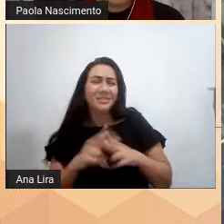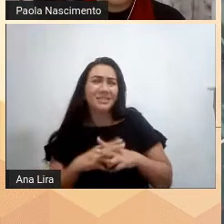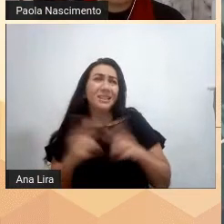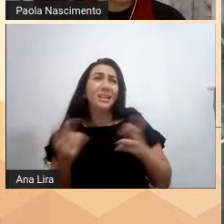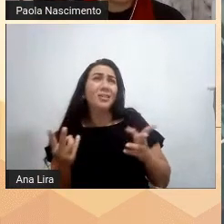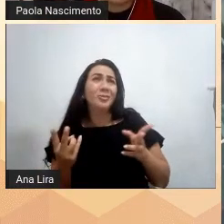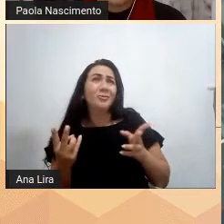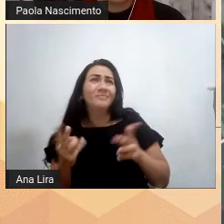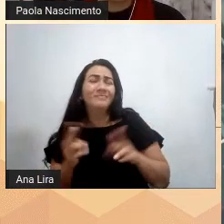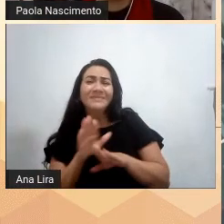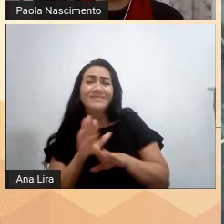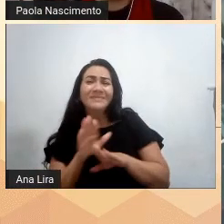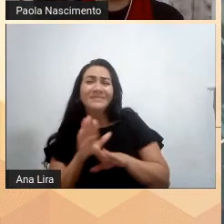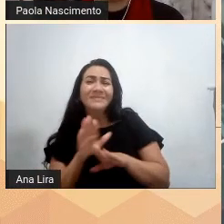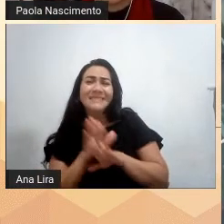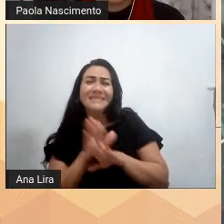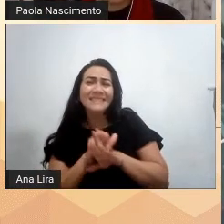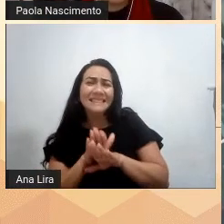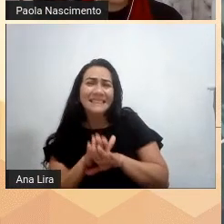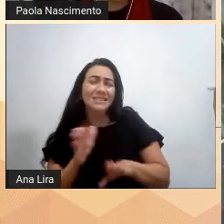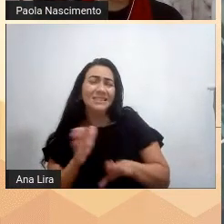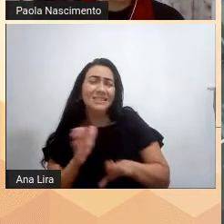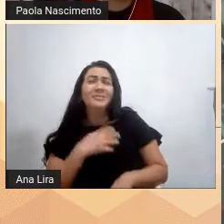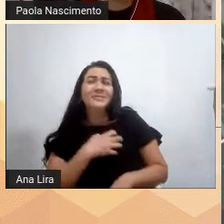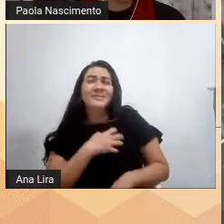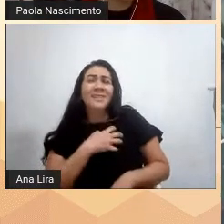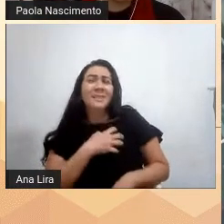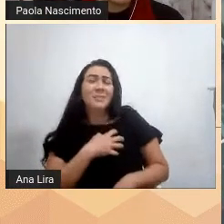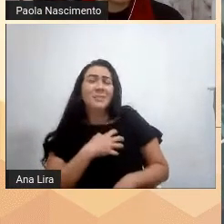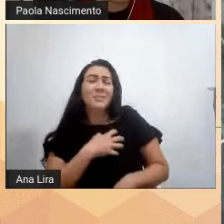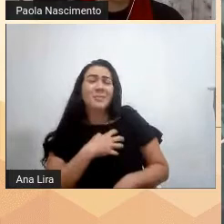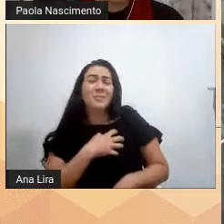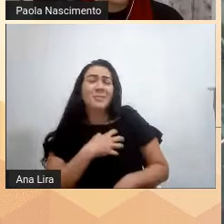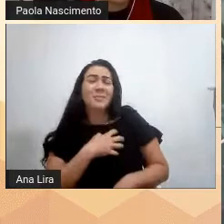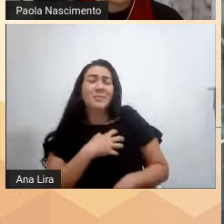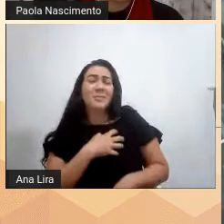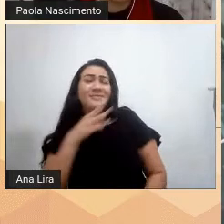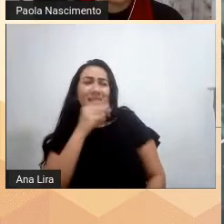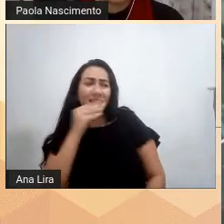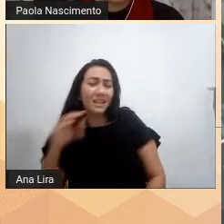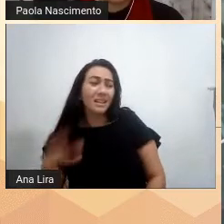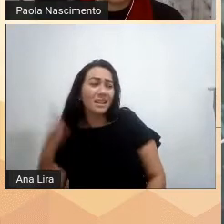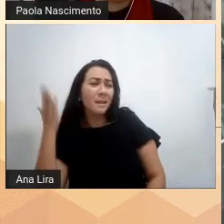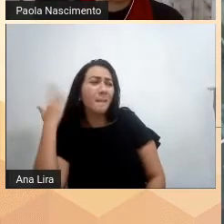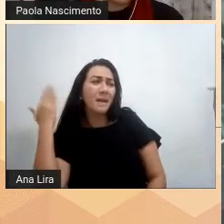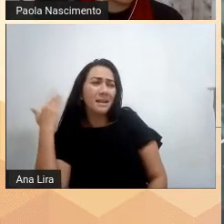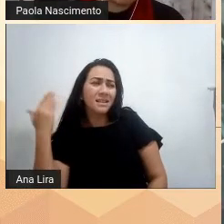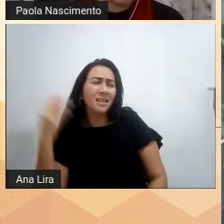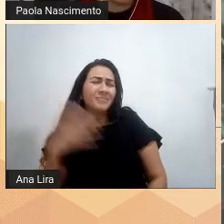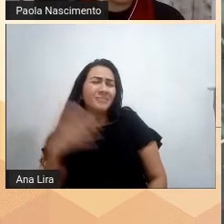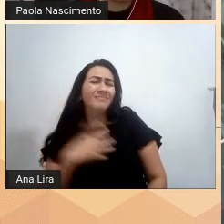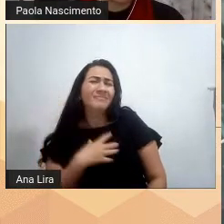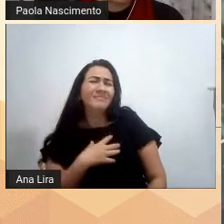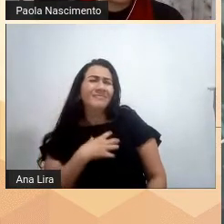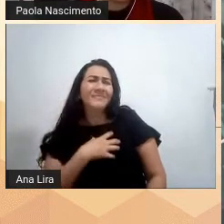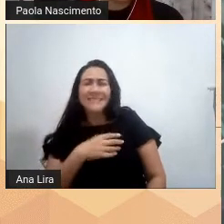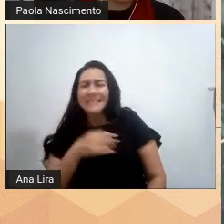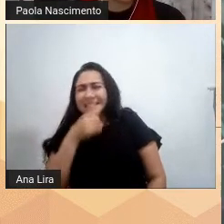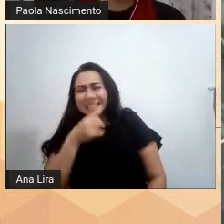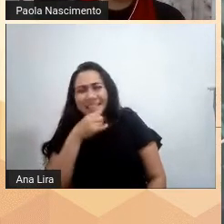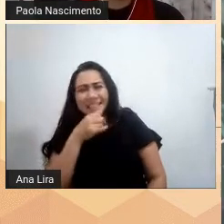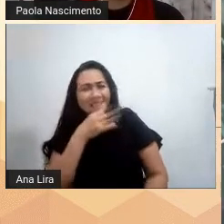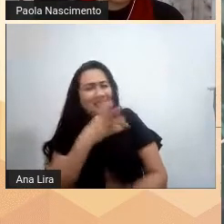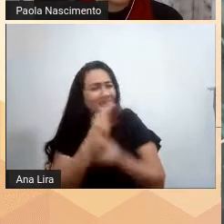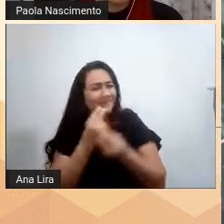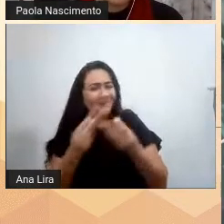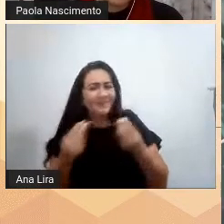abuso emocional, enfim. Vocês não têm noção de como essa menina estava machucada por dentro e por fora. E